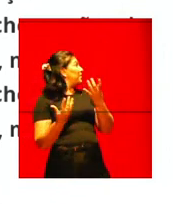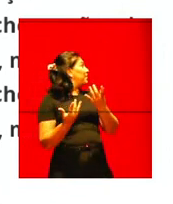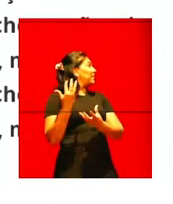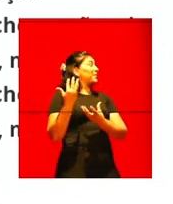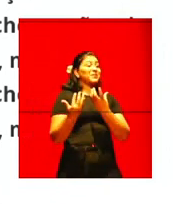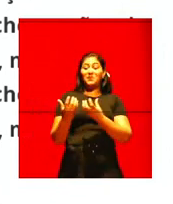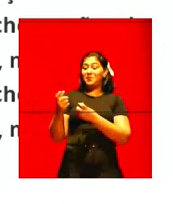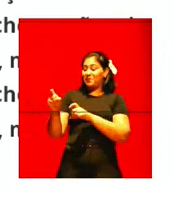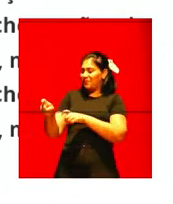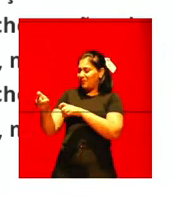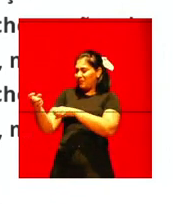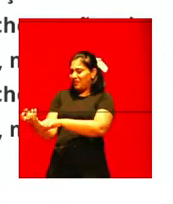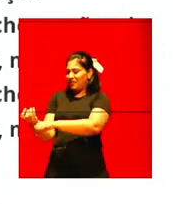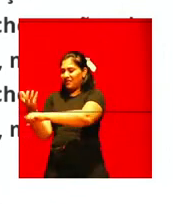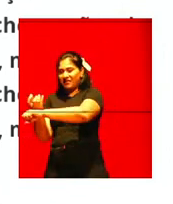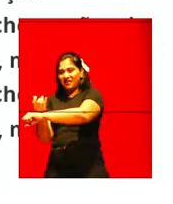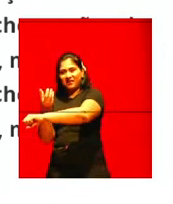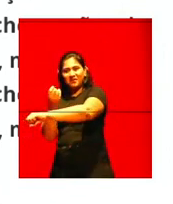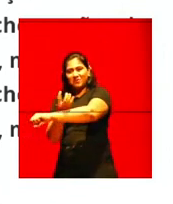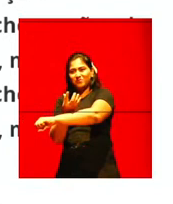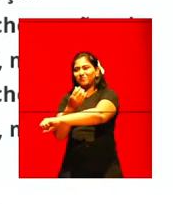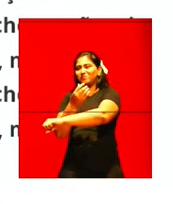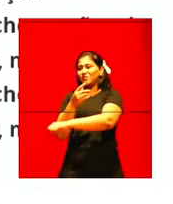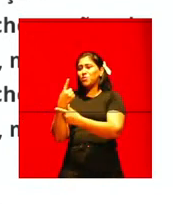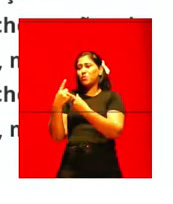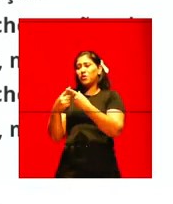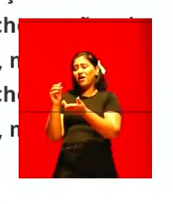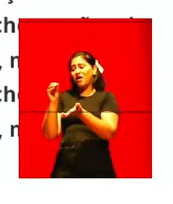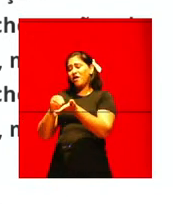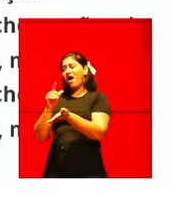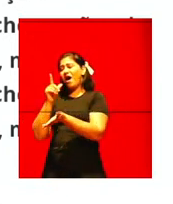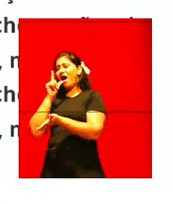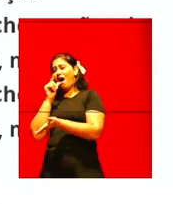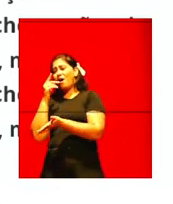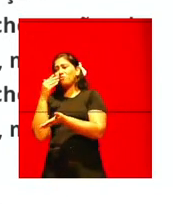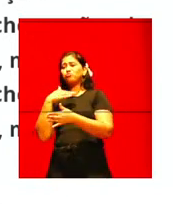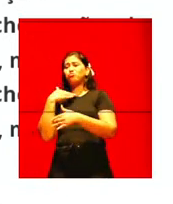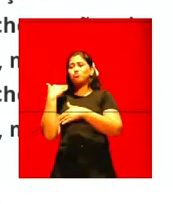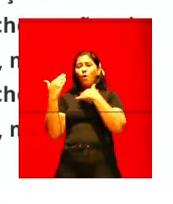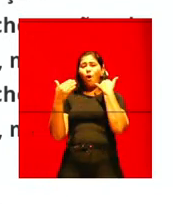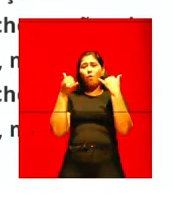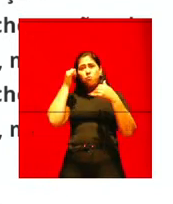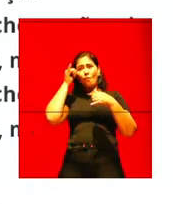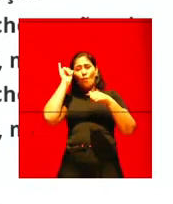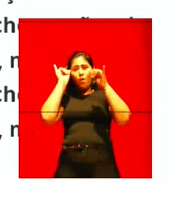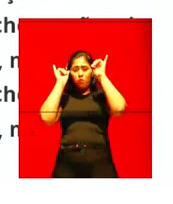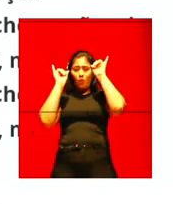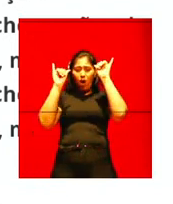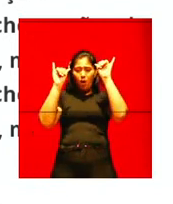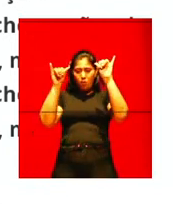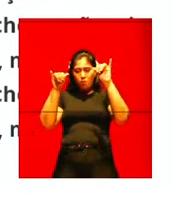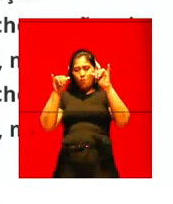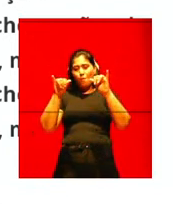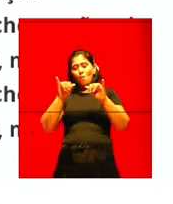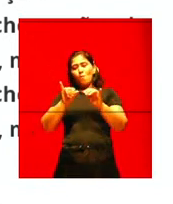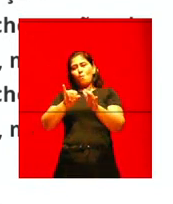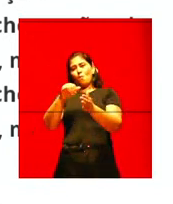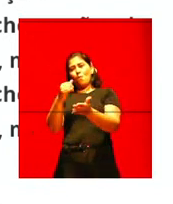plantação. Por falta d'água, perdi meu gado, morreu de sede